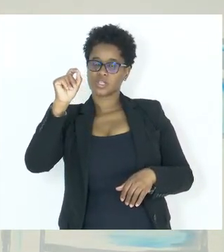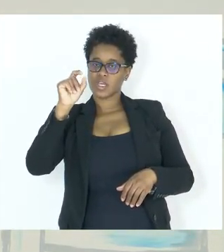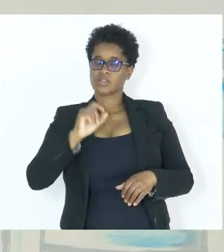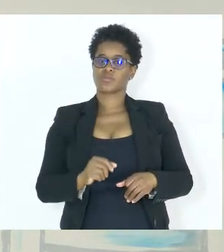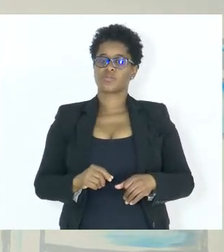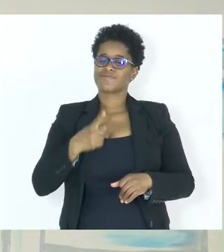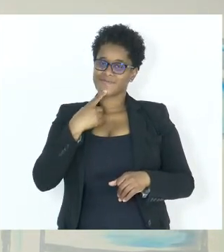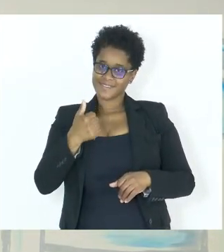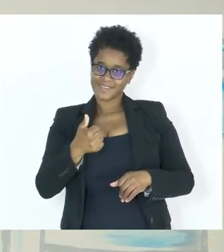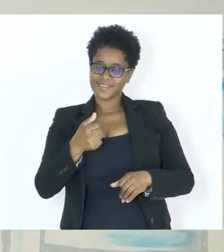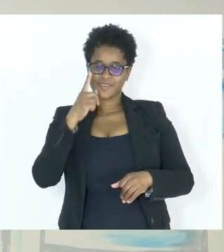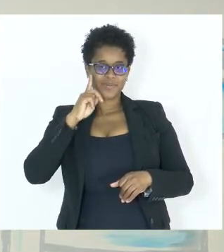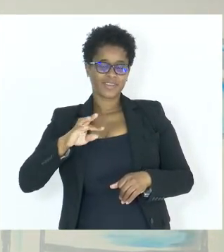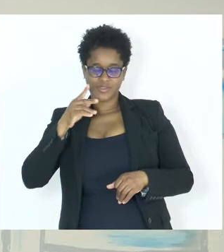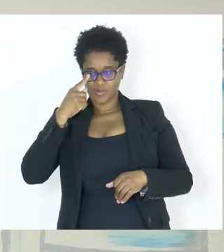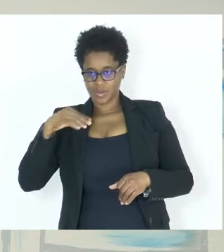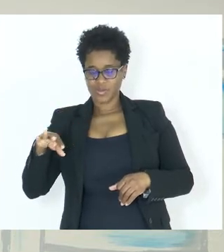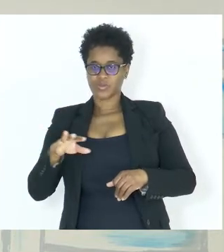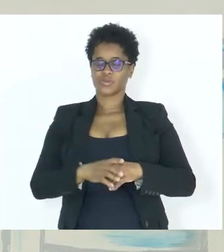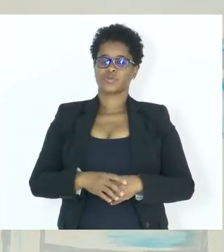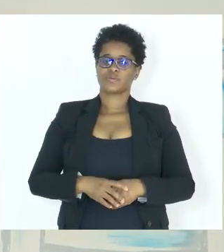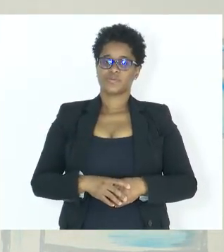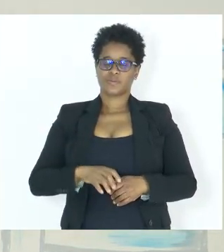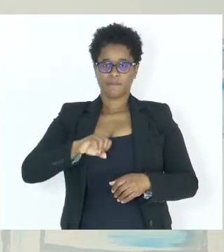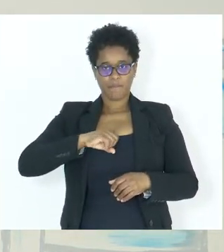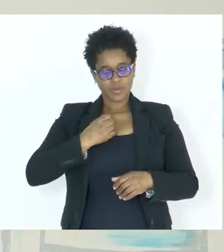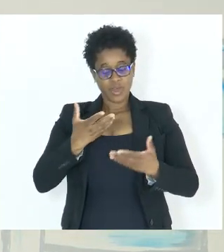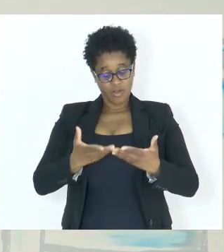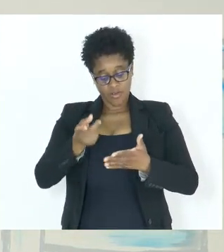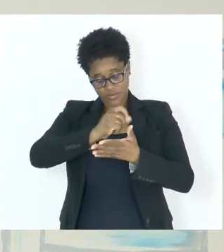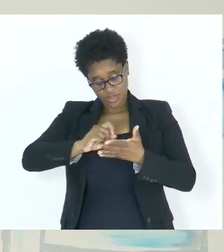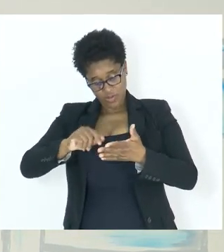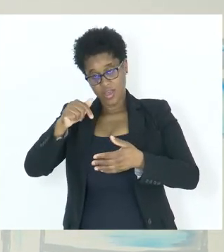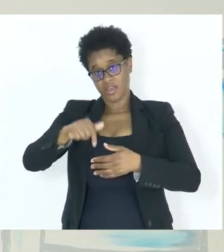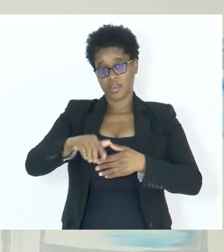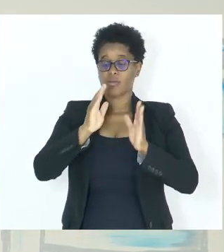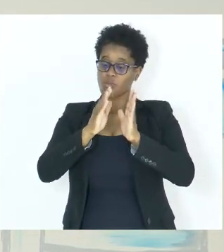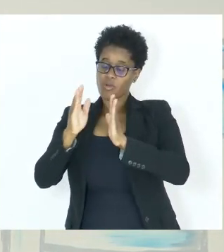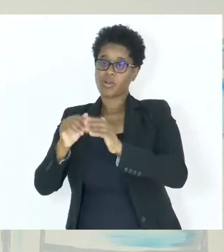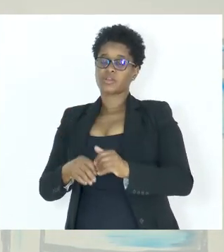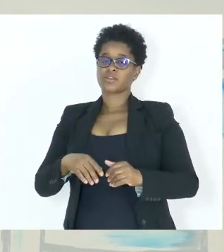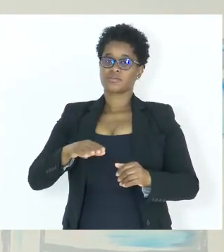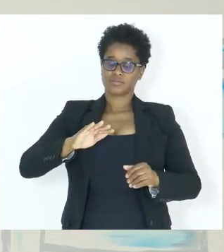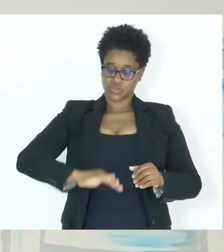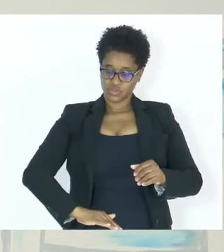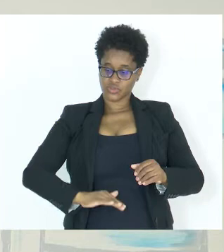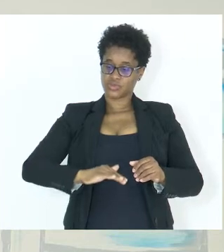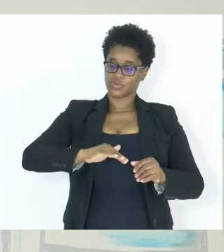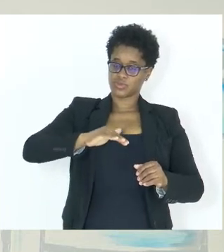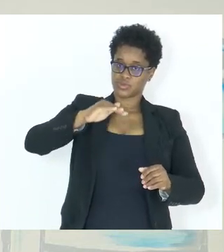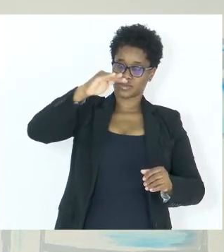50º. Certo, meus meninos? Agora, vamos escrever aqui por ordem decrescente.